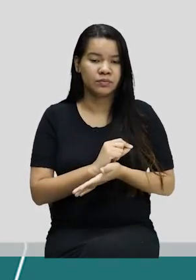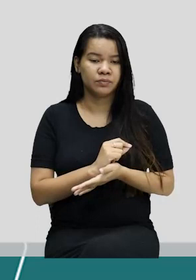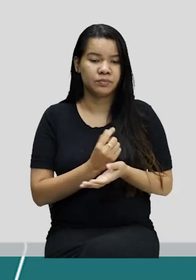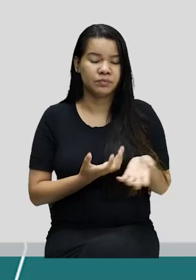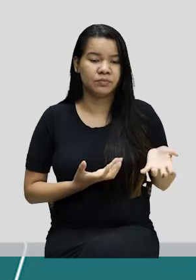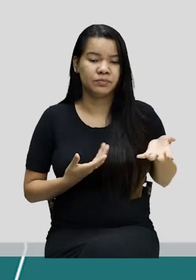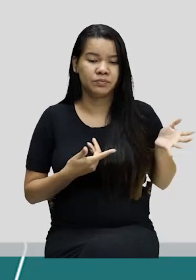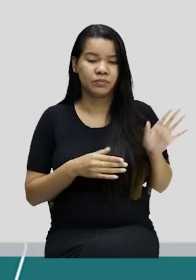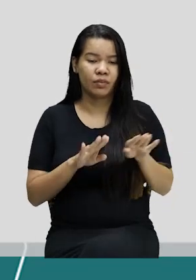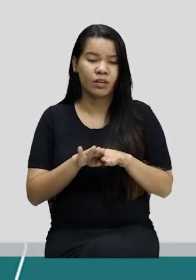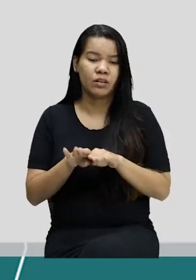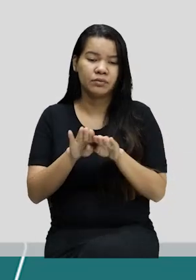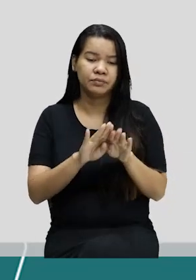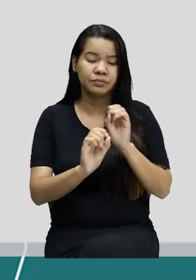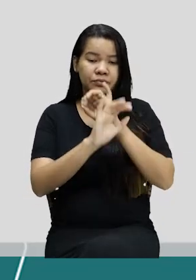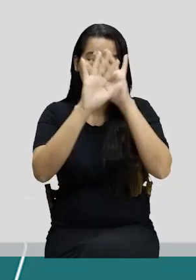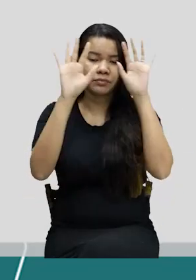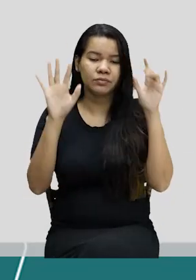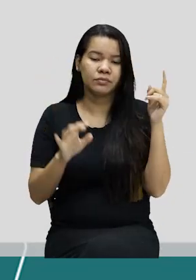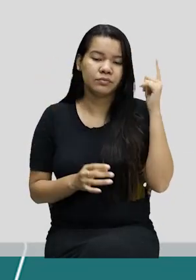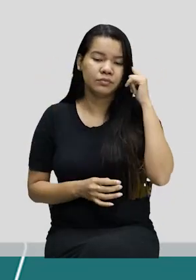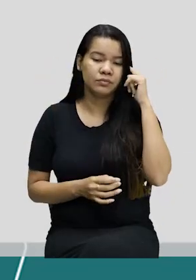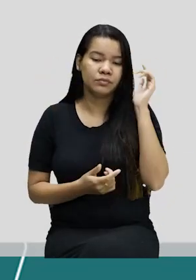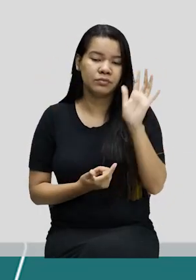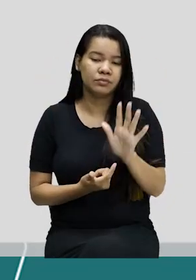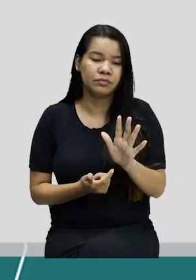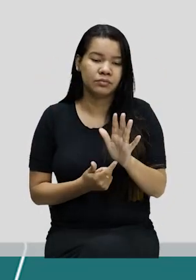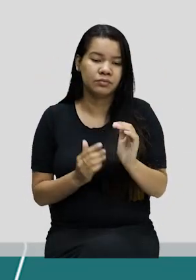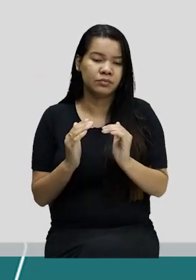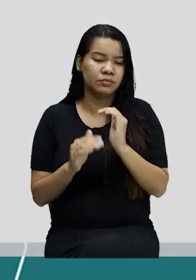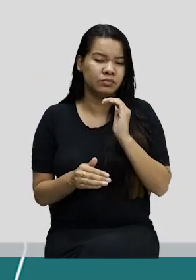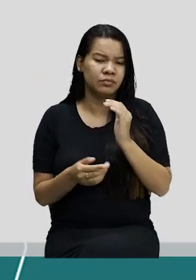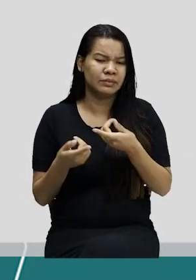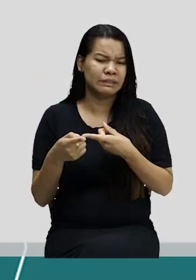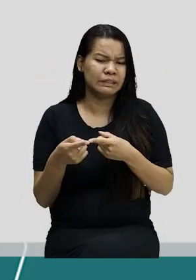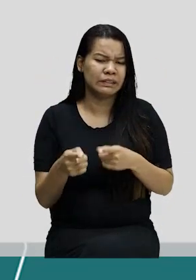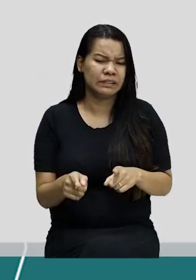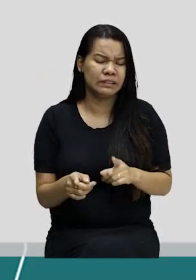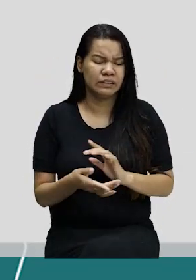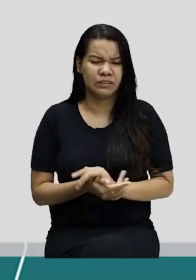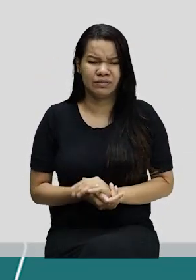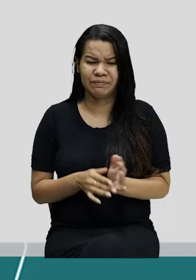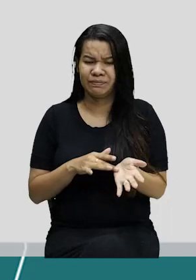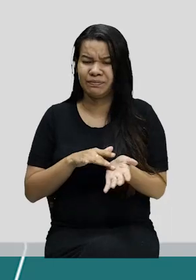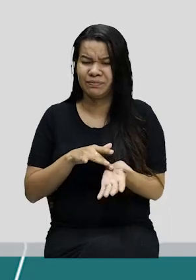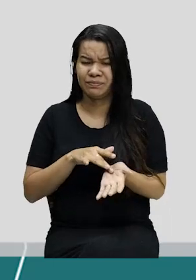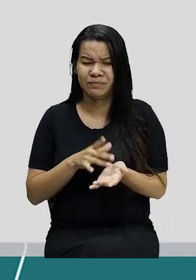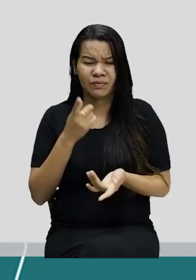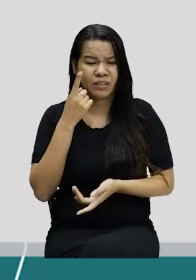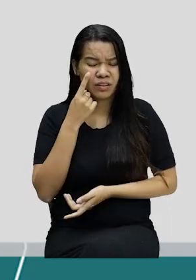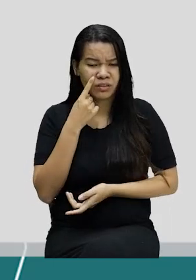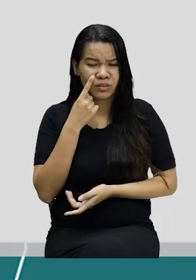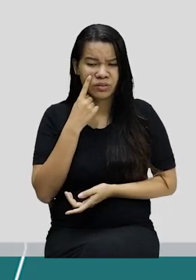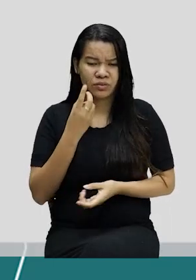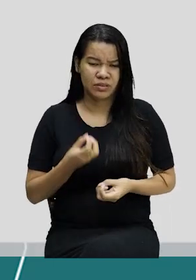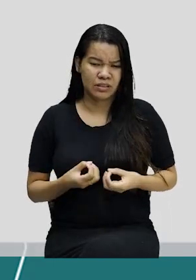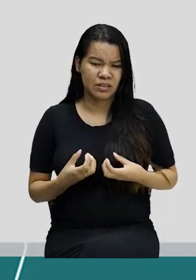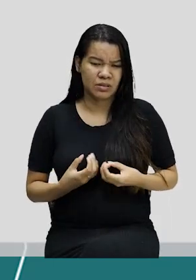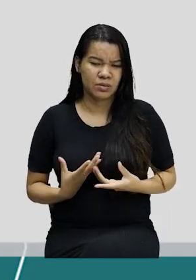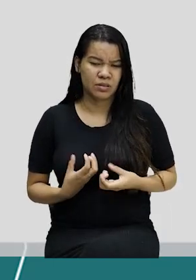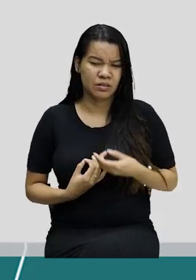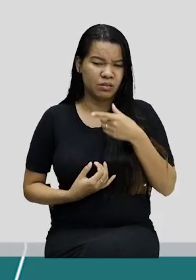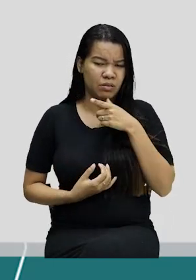equilíbrio clássico e a clareza das ideias, negando, portanto, a provocação, a rebeldia e